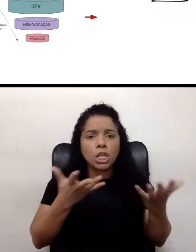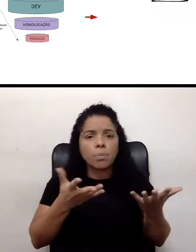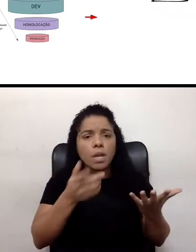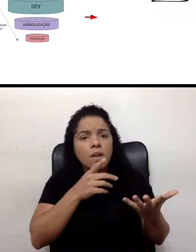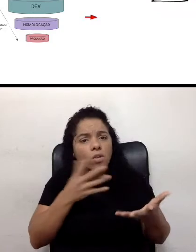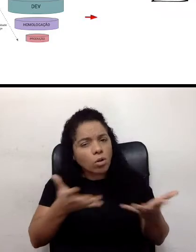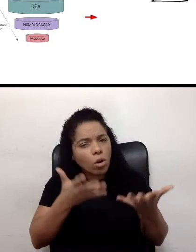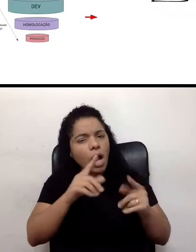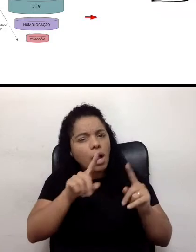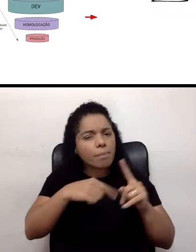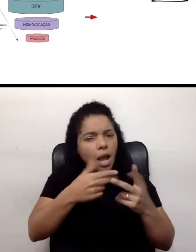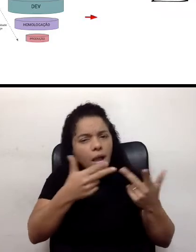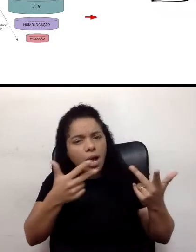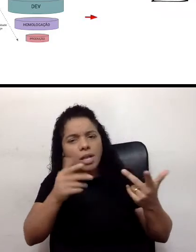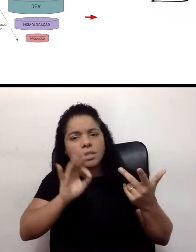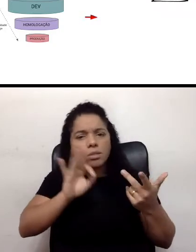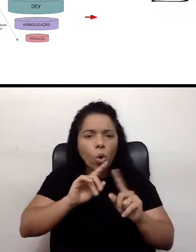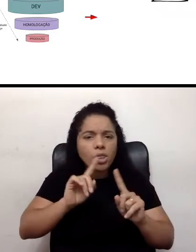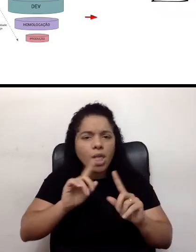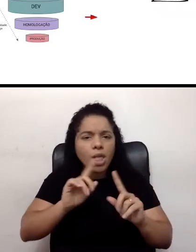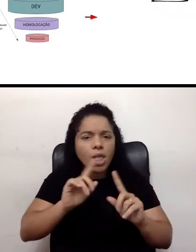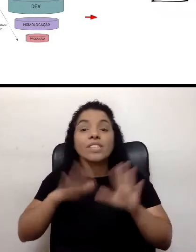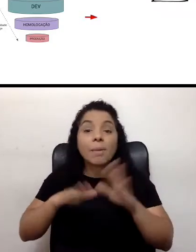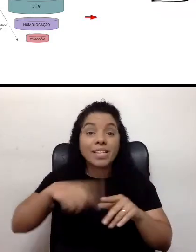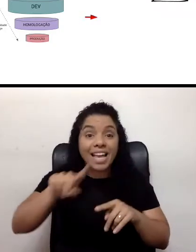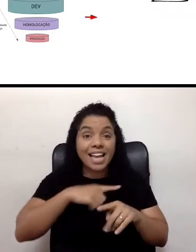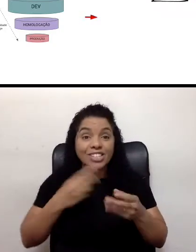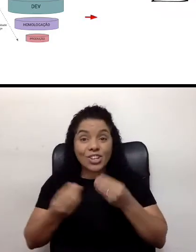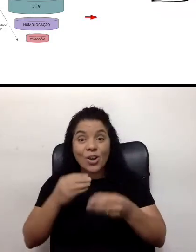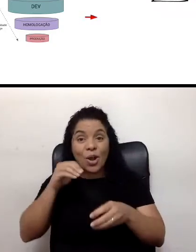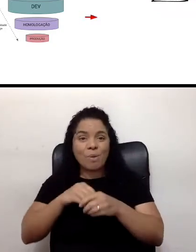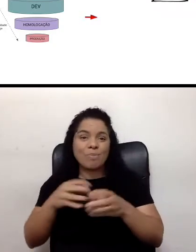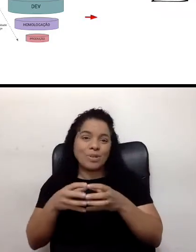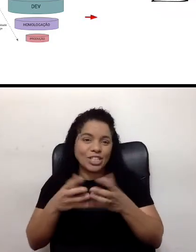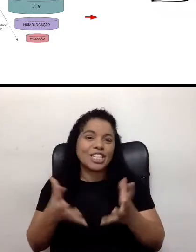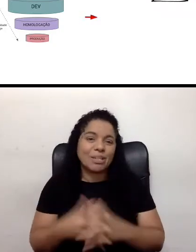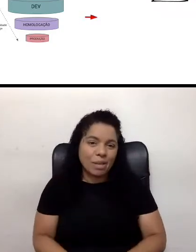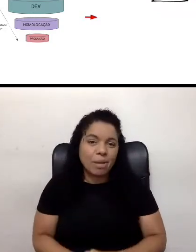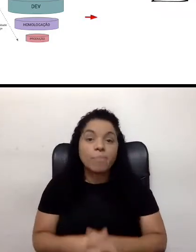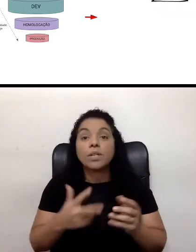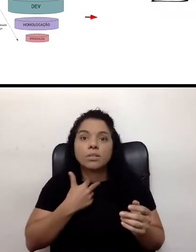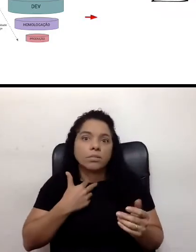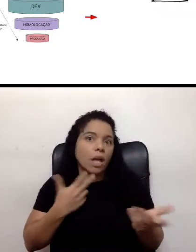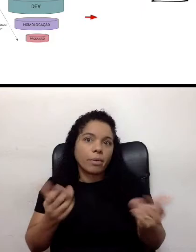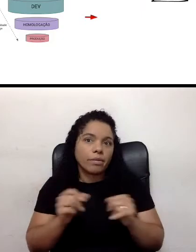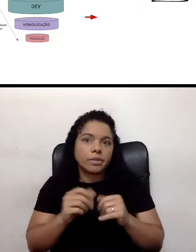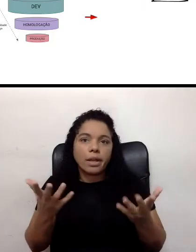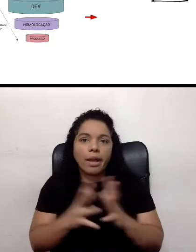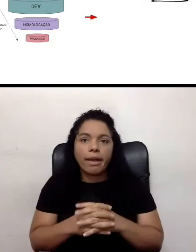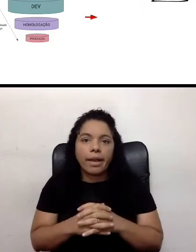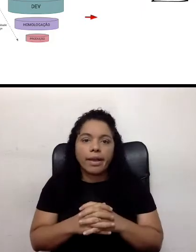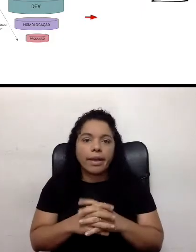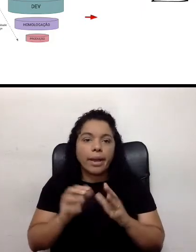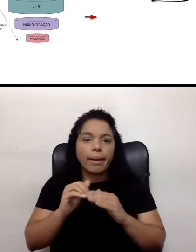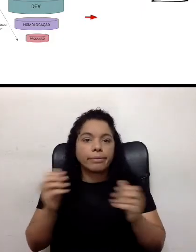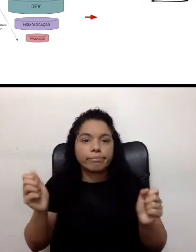menos ousado, de acordo com a realidade que a gente tem no time também, né? Não dá para fazer